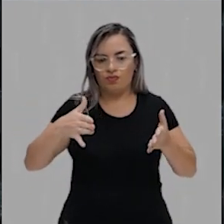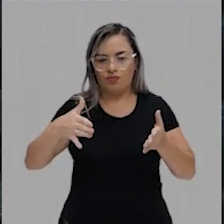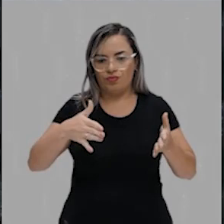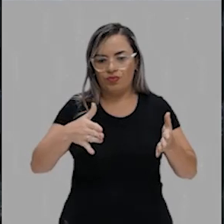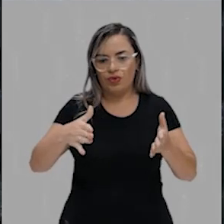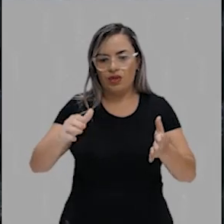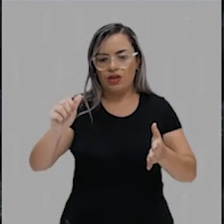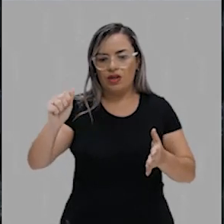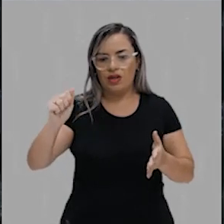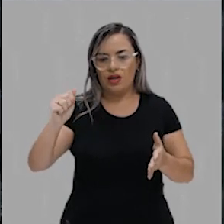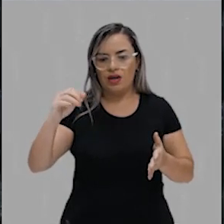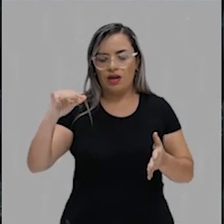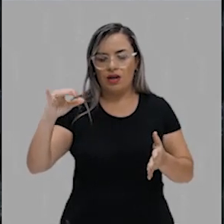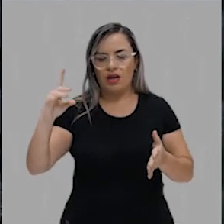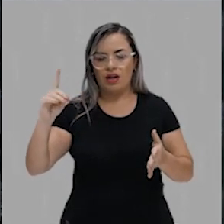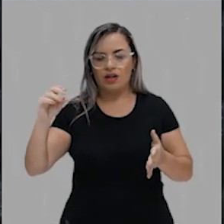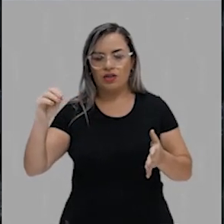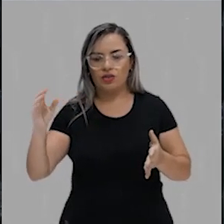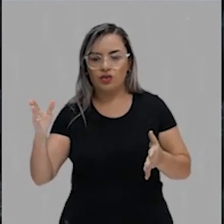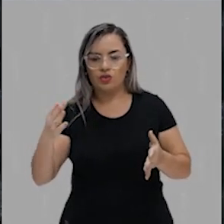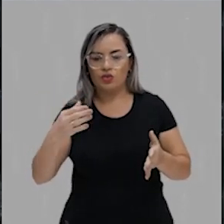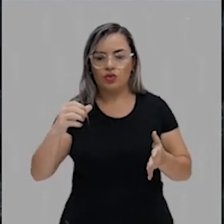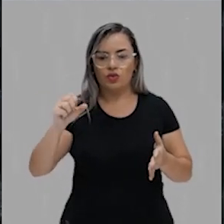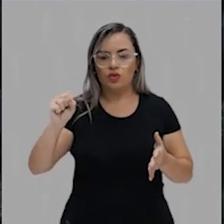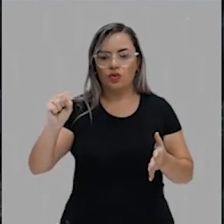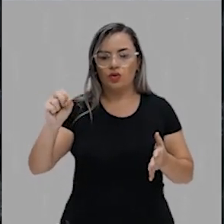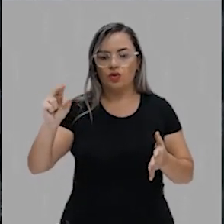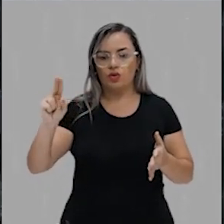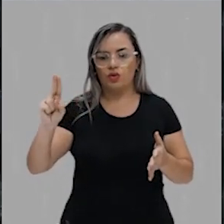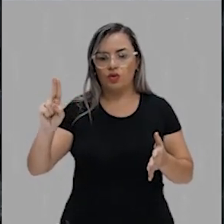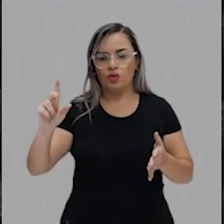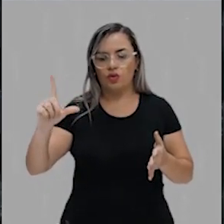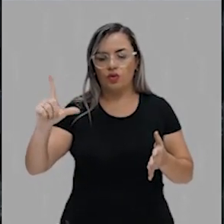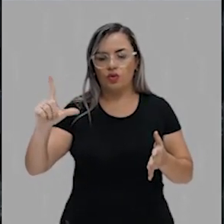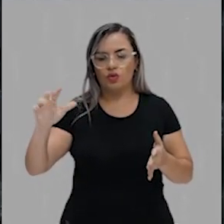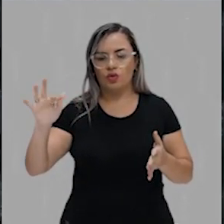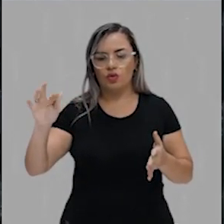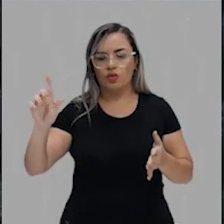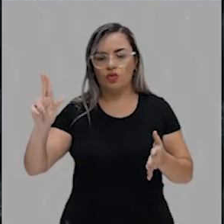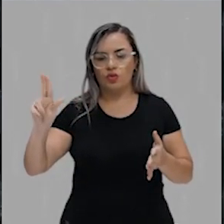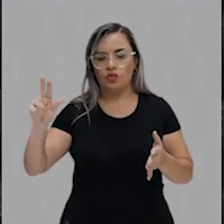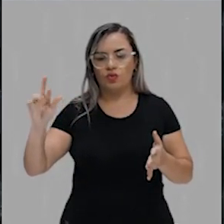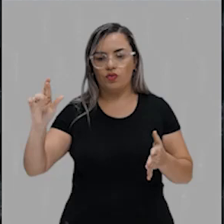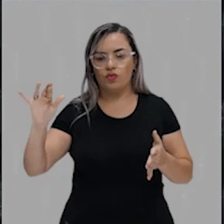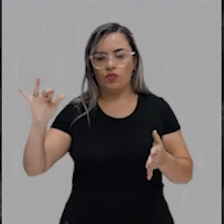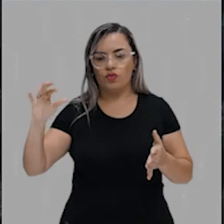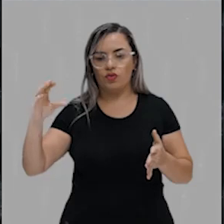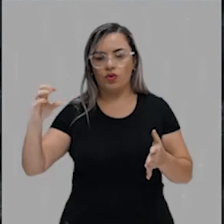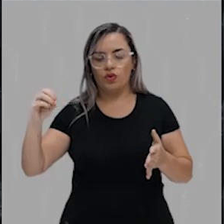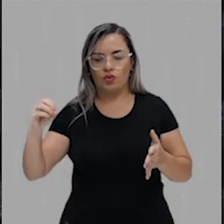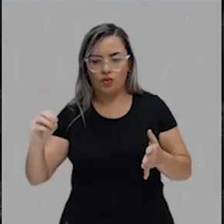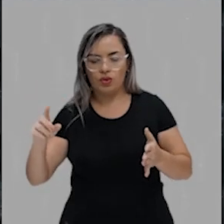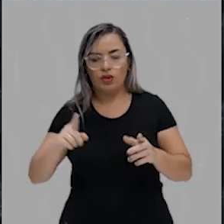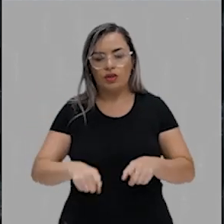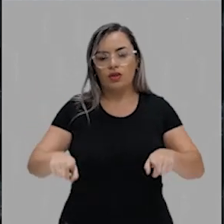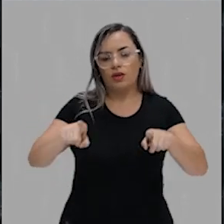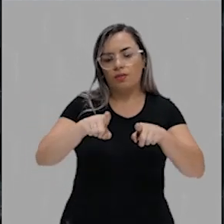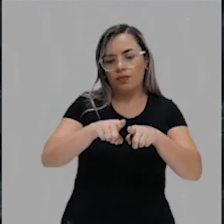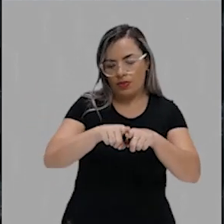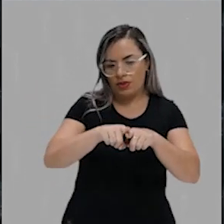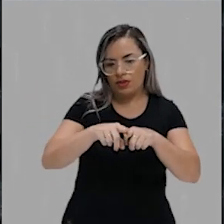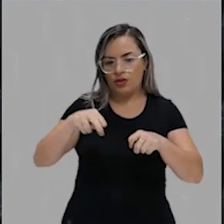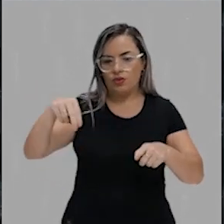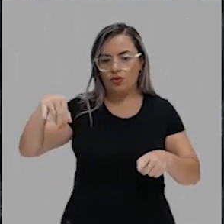sulfúrico, certo? Então, aqui ó, nós temos a produção de ácido sulfúrico, ácido nítrico,